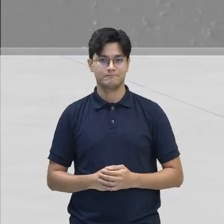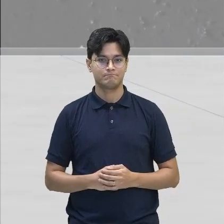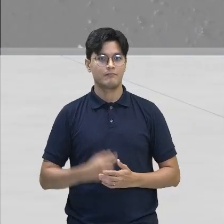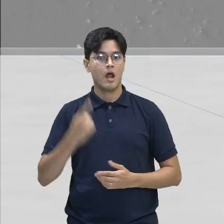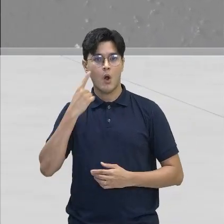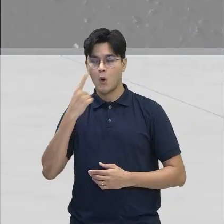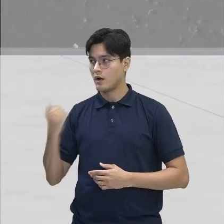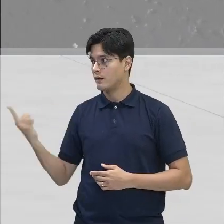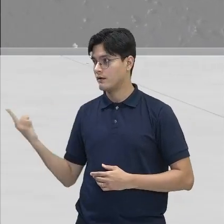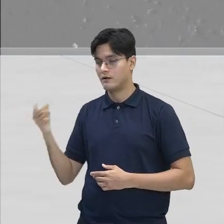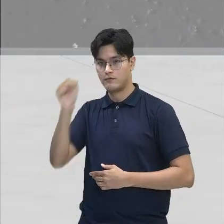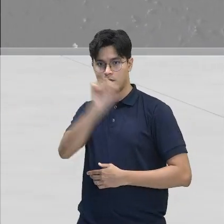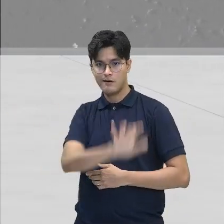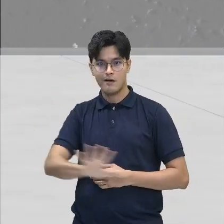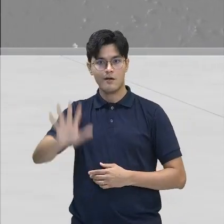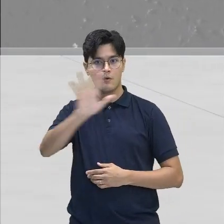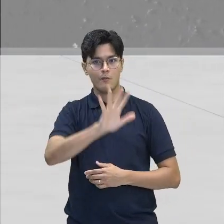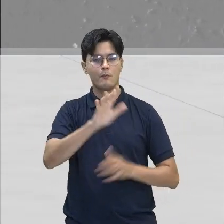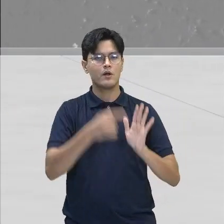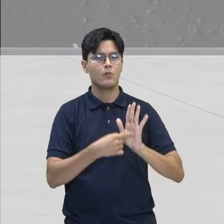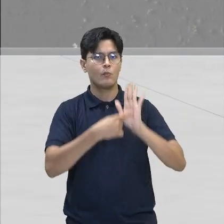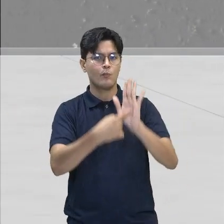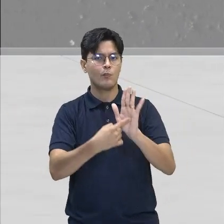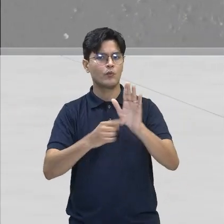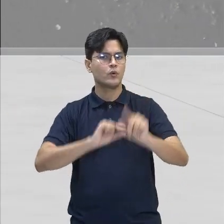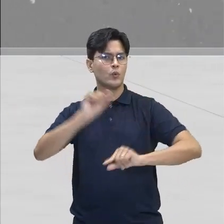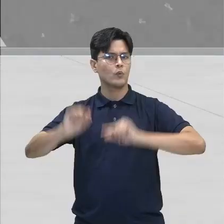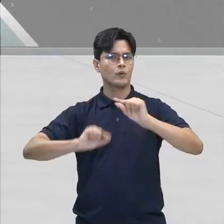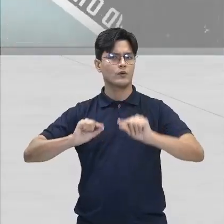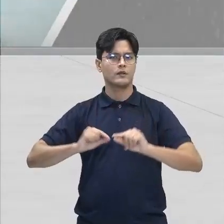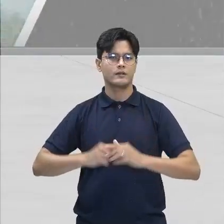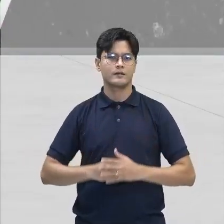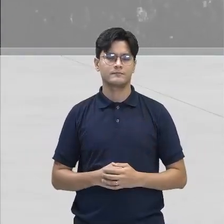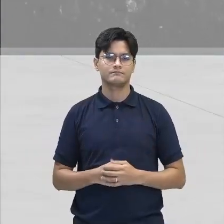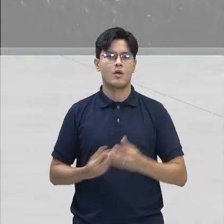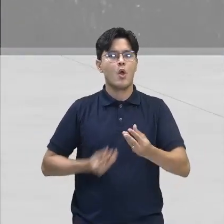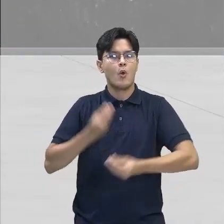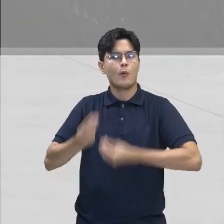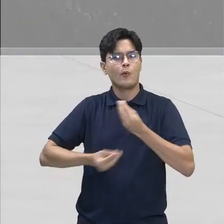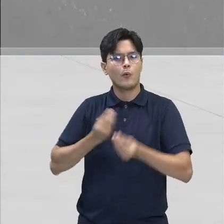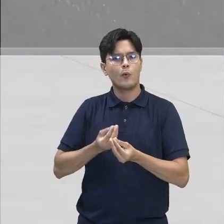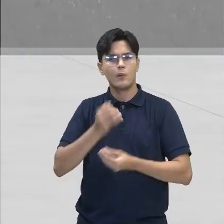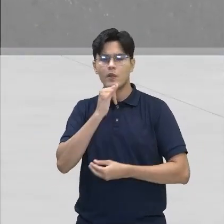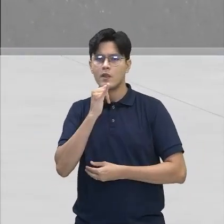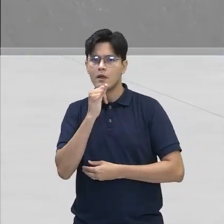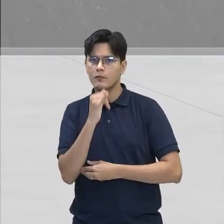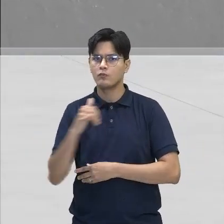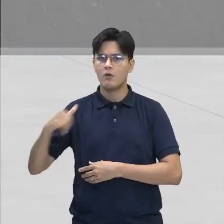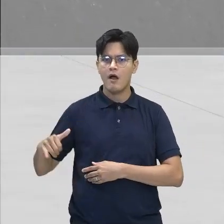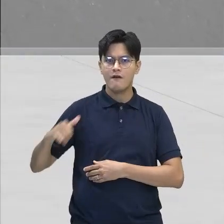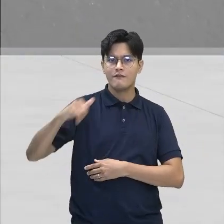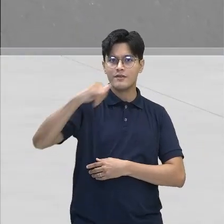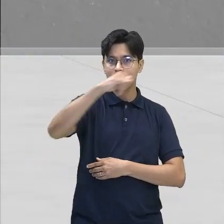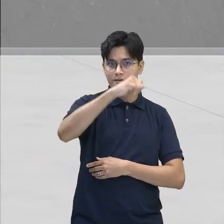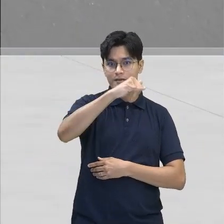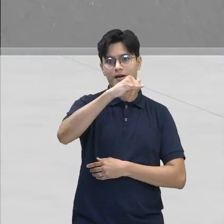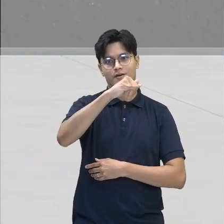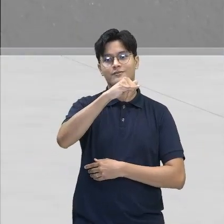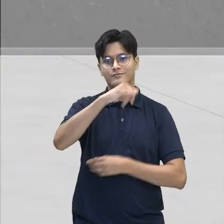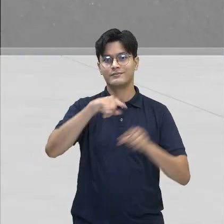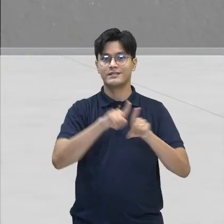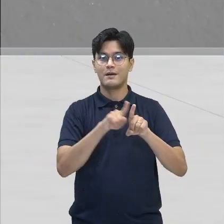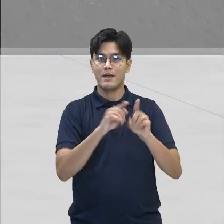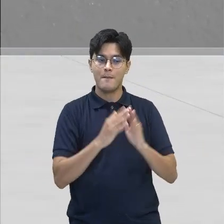uma ilustração para vocês de como foi a evolução de 2 meios de transporte. A aviação, que a gente já está